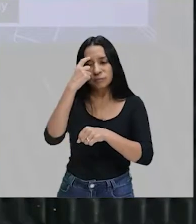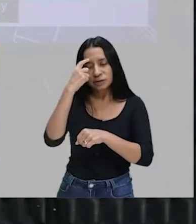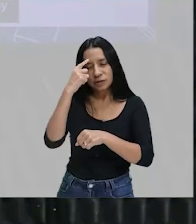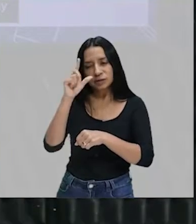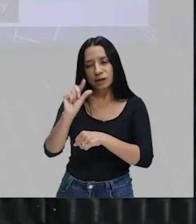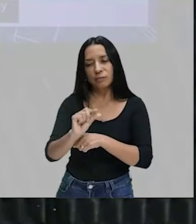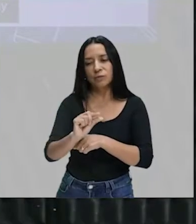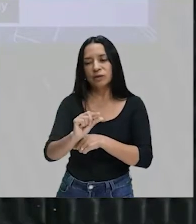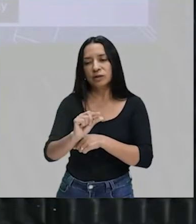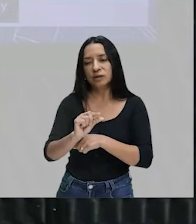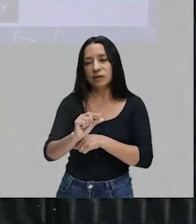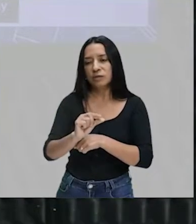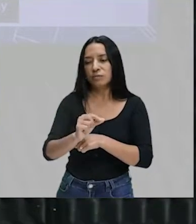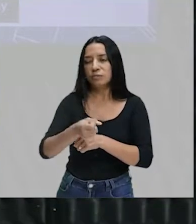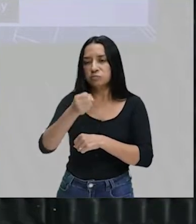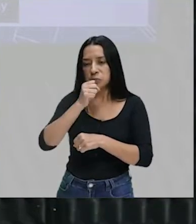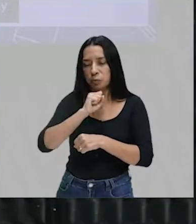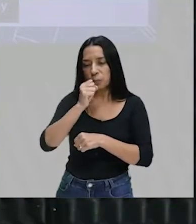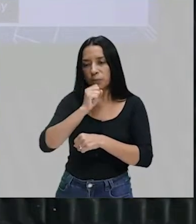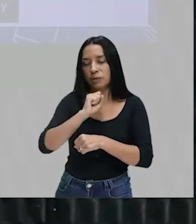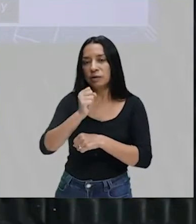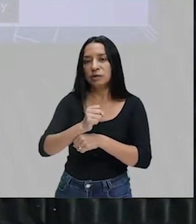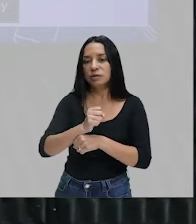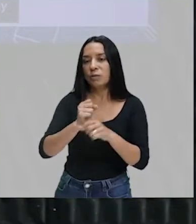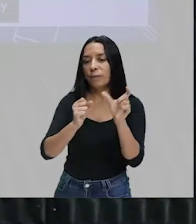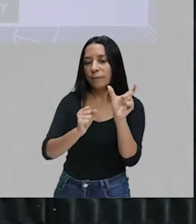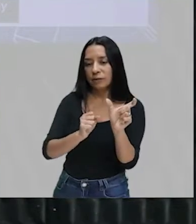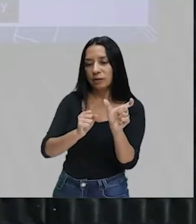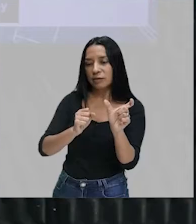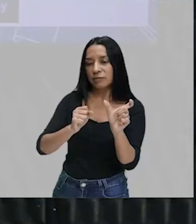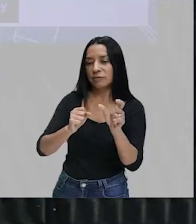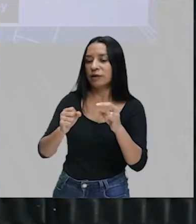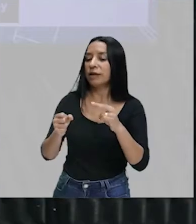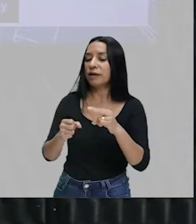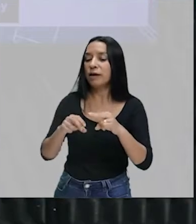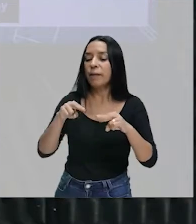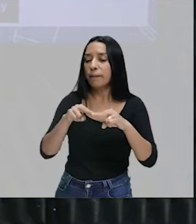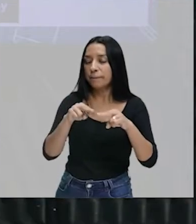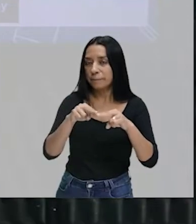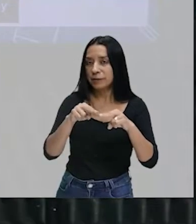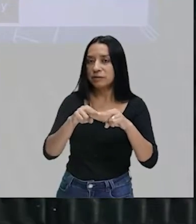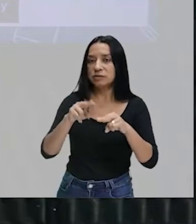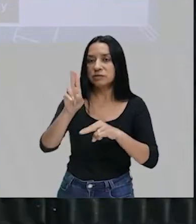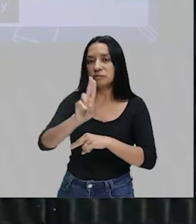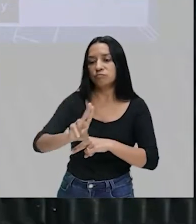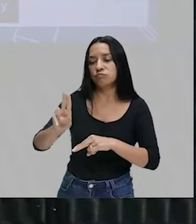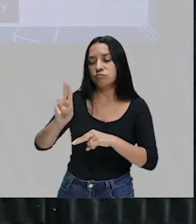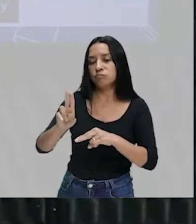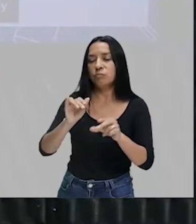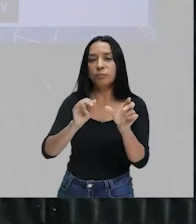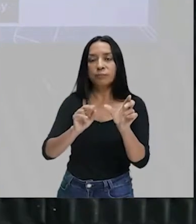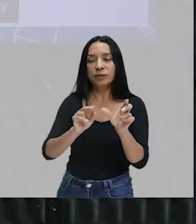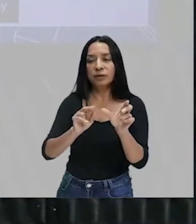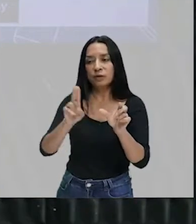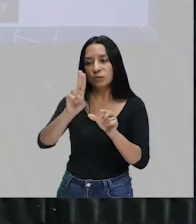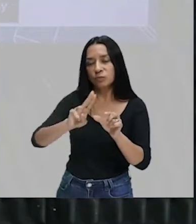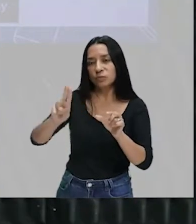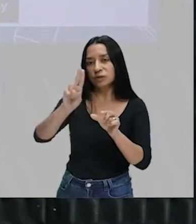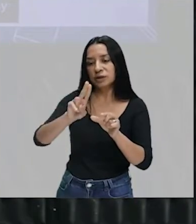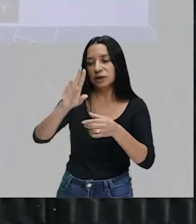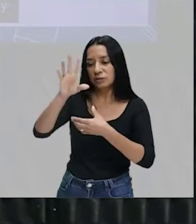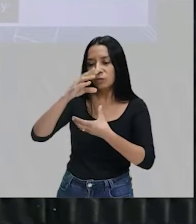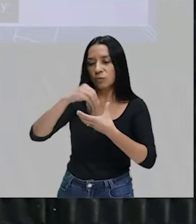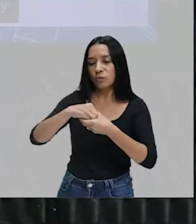milk shake sanduíche pizza são palavras que vem do inglês que são utilizadas na língua inglesa que a gente já incorporou